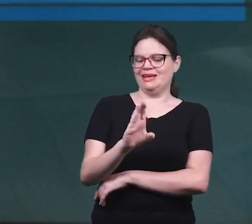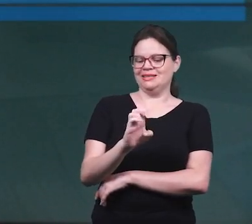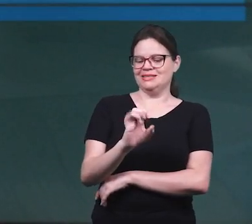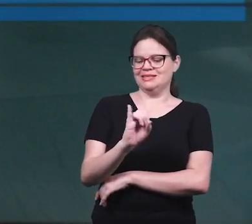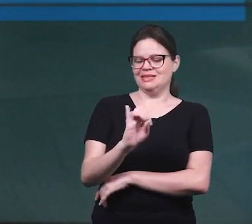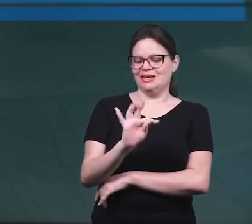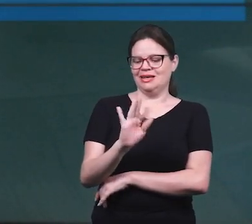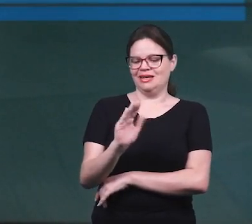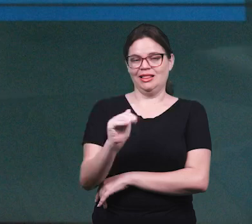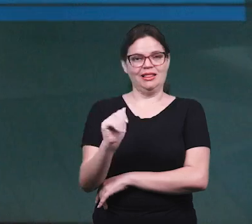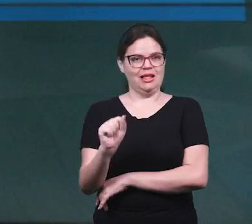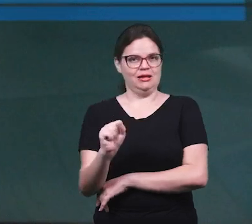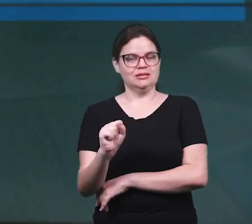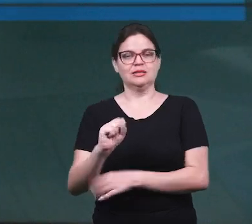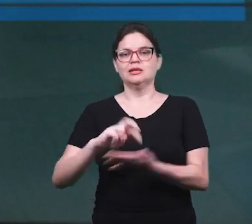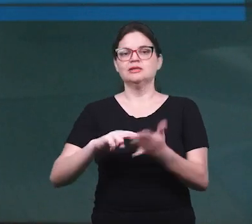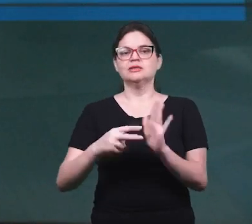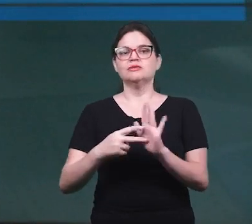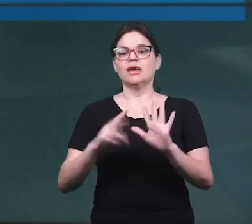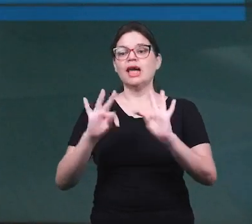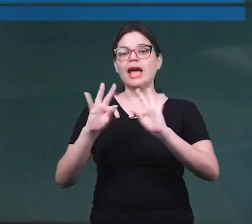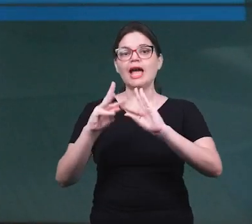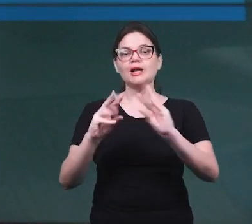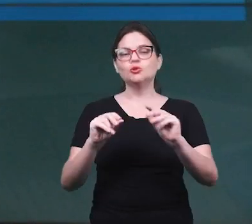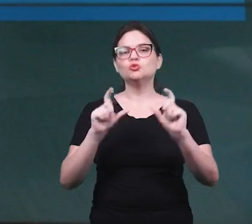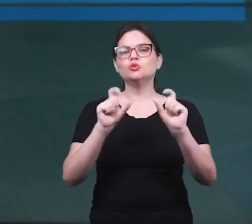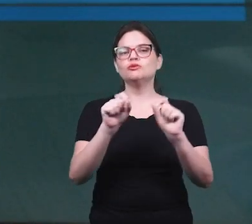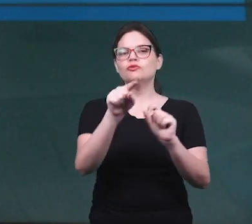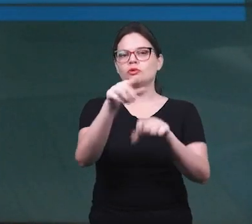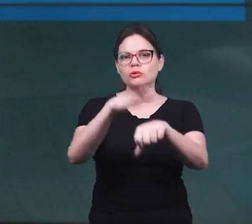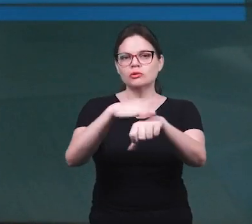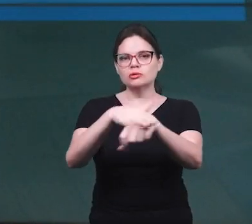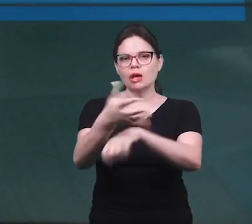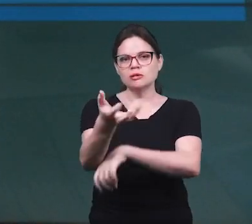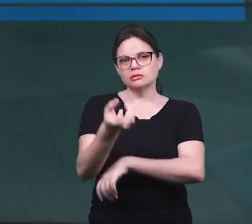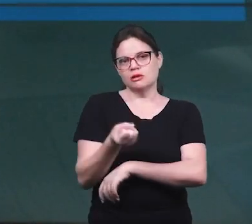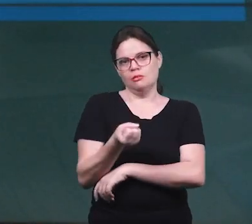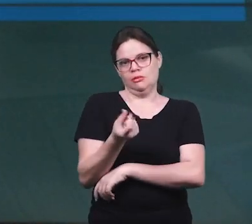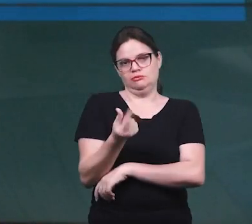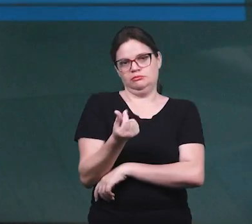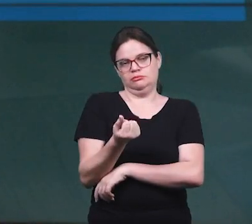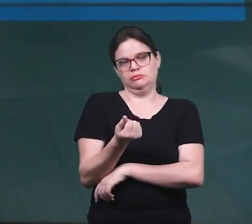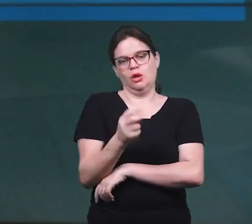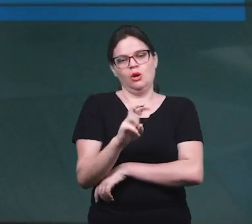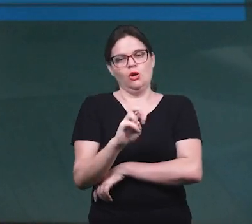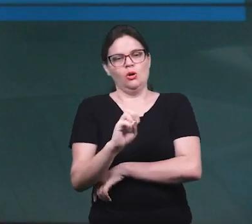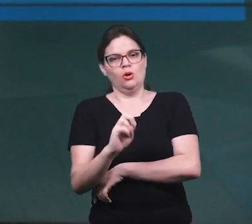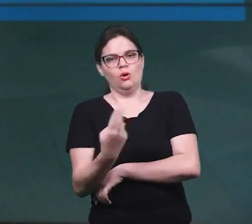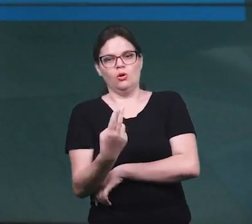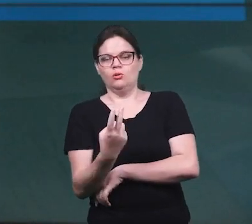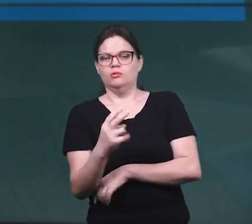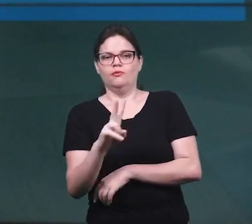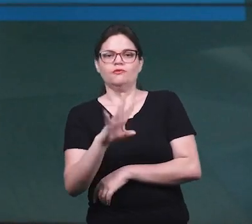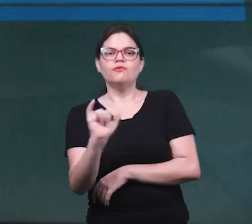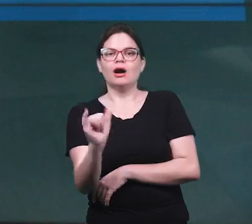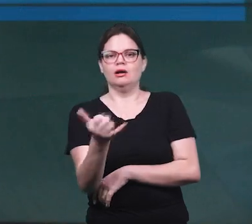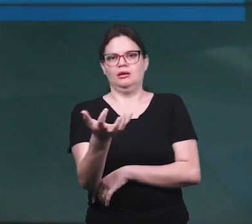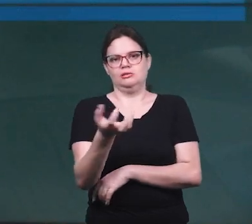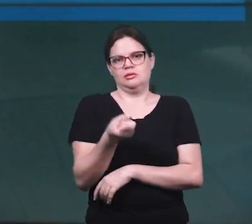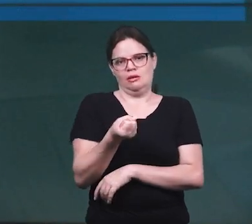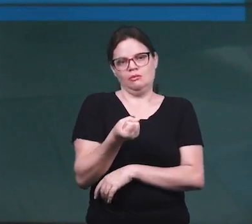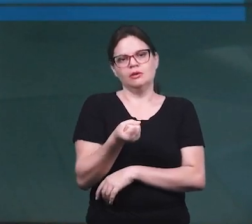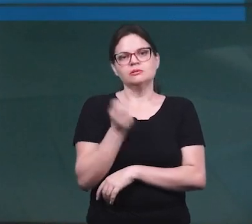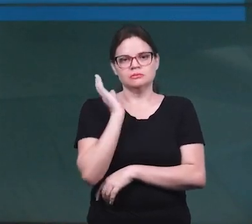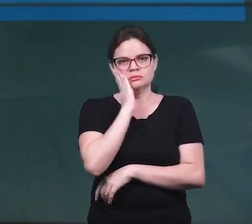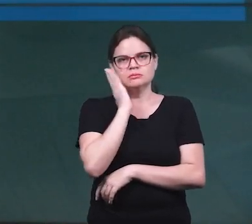você recebe de alguém, né? Ou já recebeu, está com você, ou ainda vai